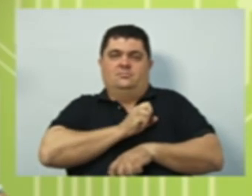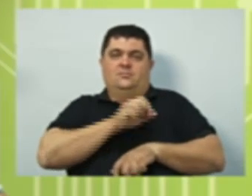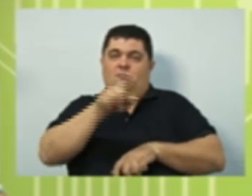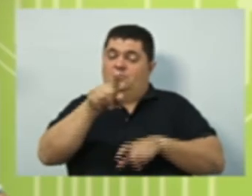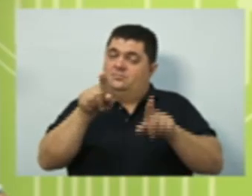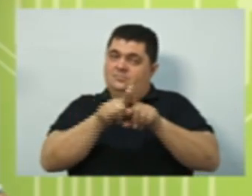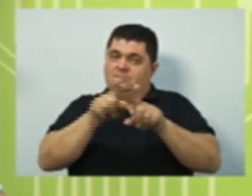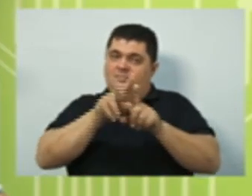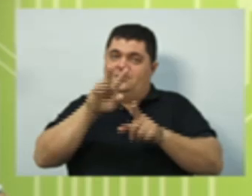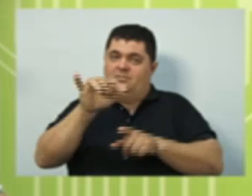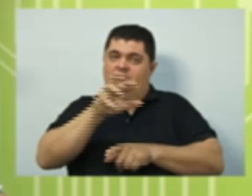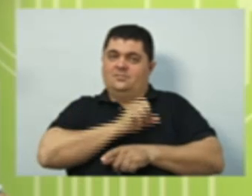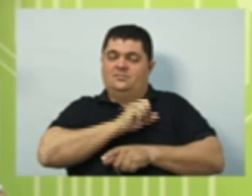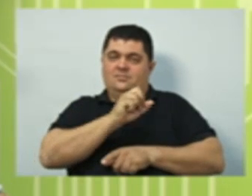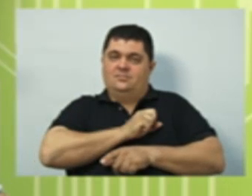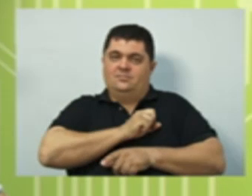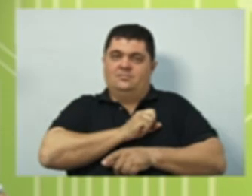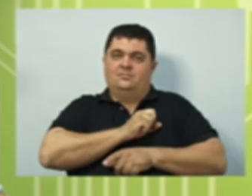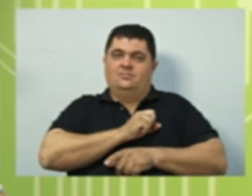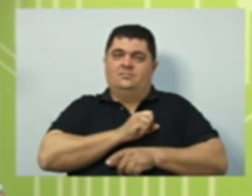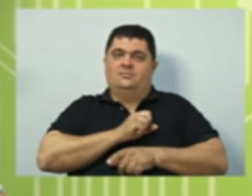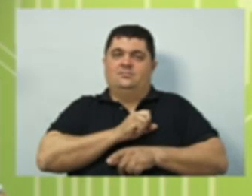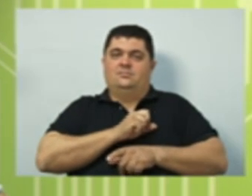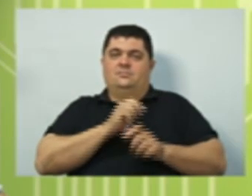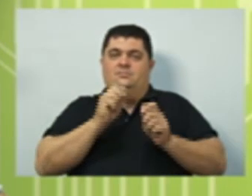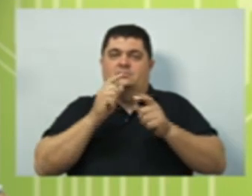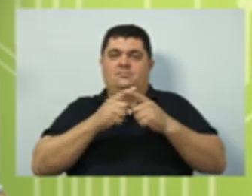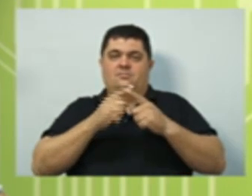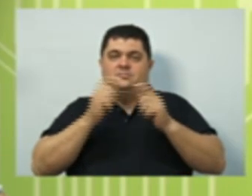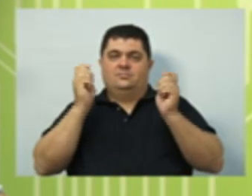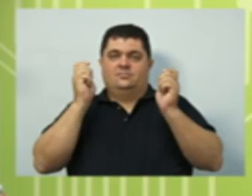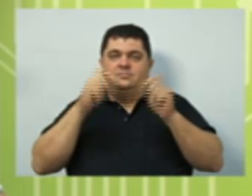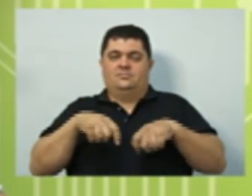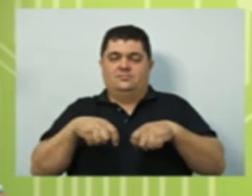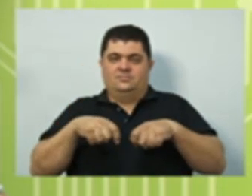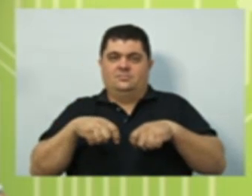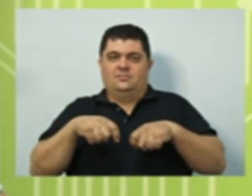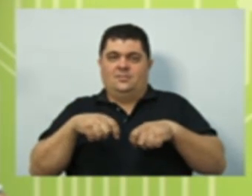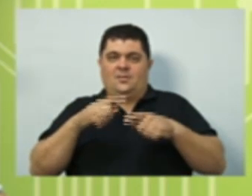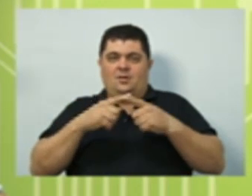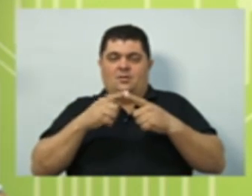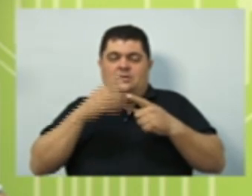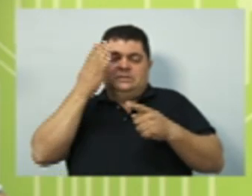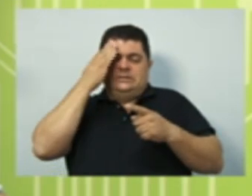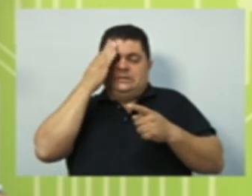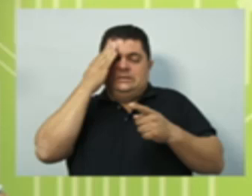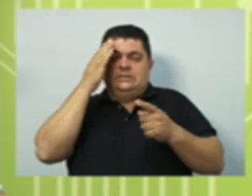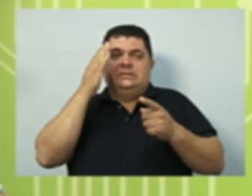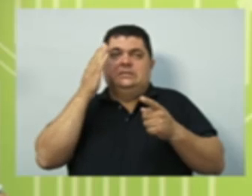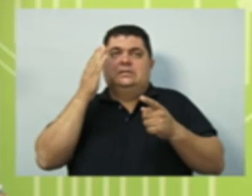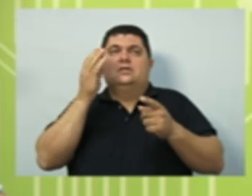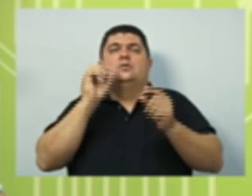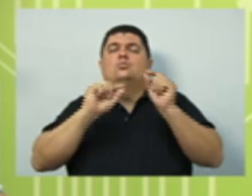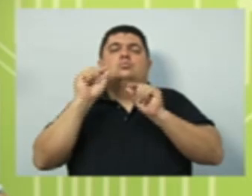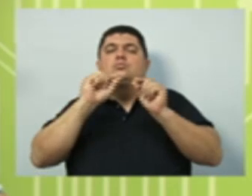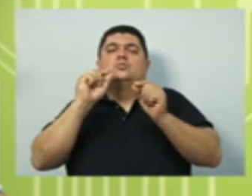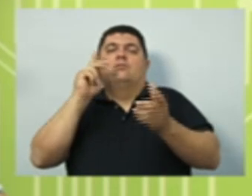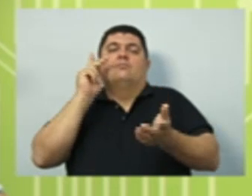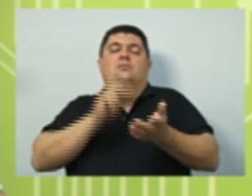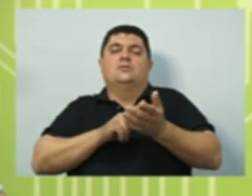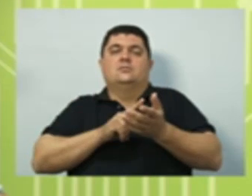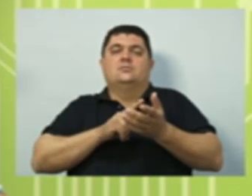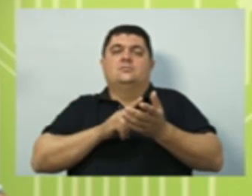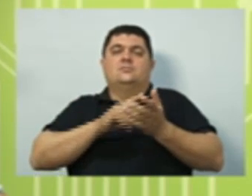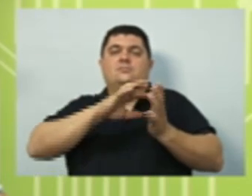vai se apaixonar, porque nos possibilita buscar o fundamento. Veja, o fundamento do mundo